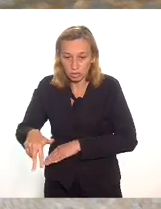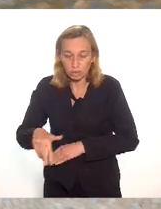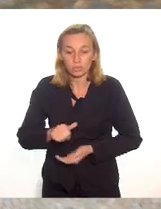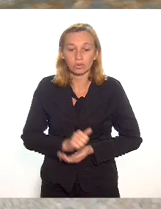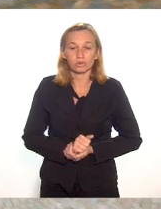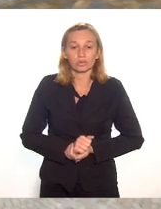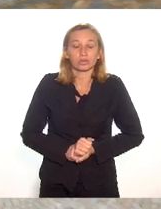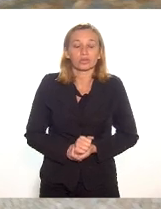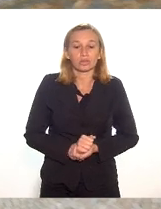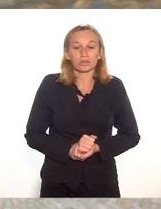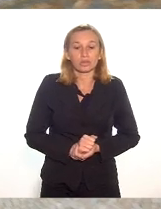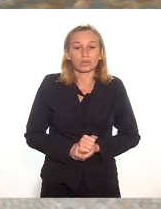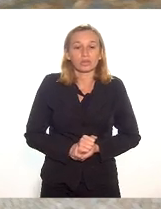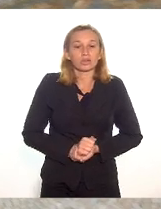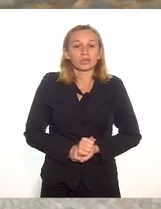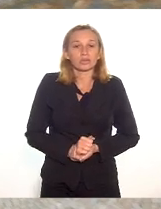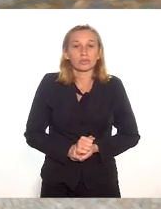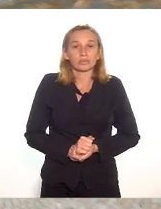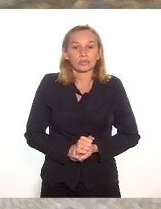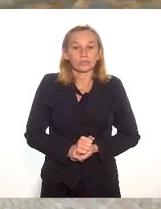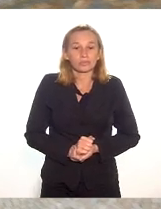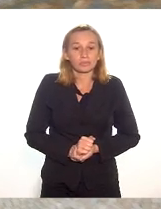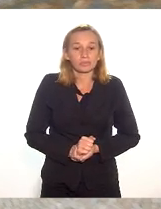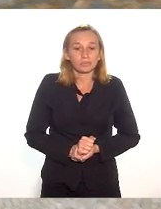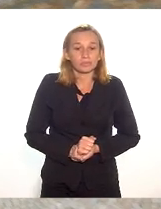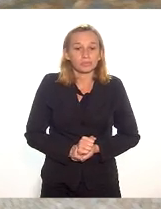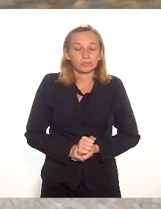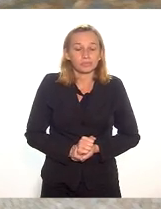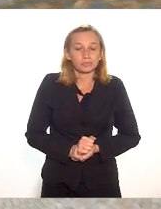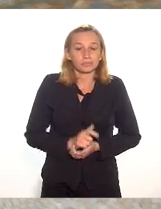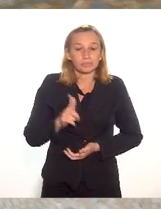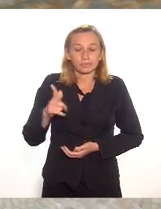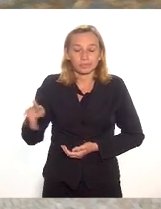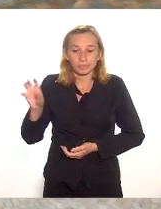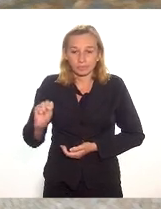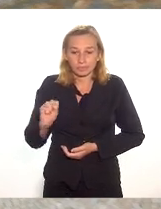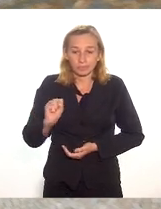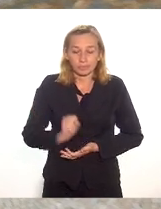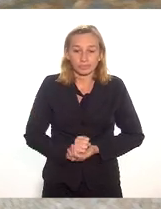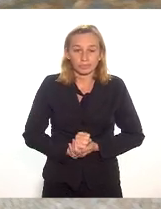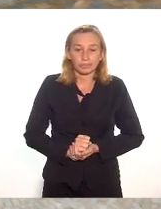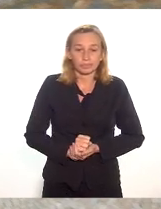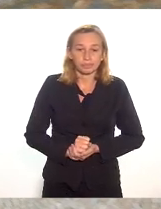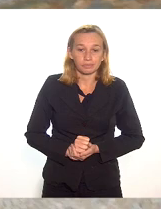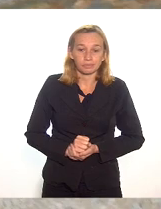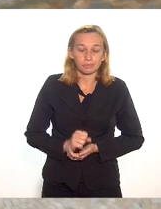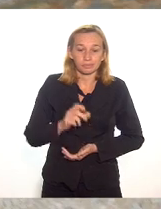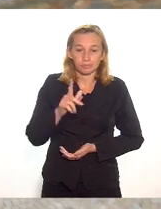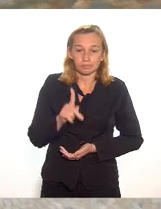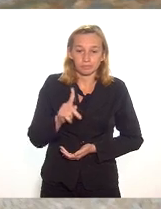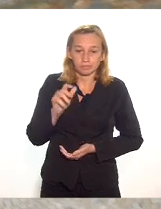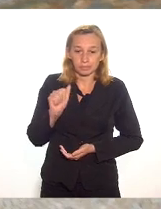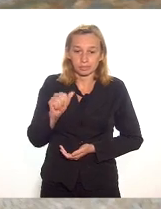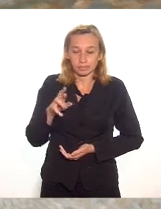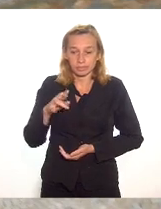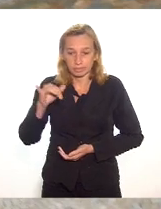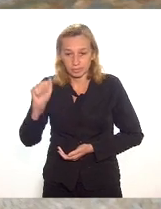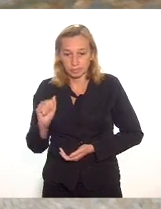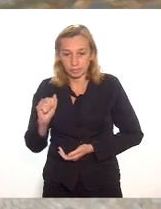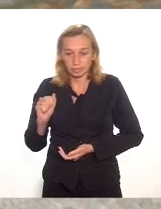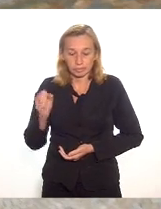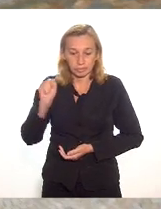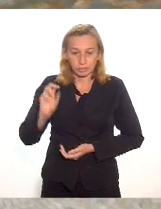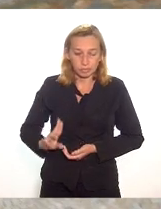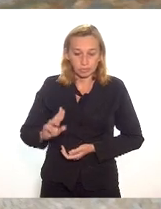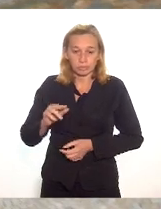fez um city gate ali e levou gás para atender Paraíba do Sul e Três Rios. E o